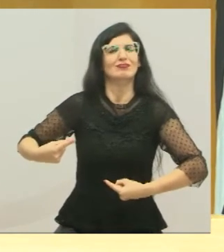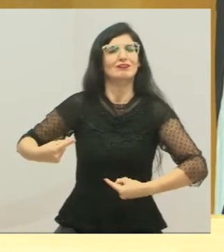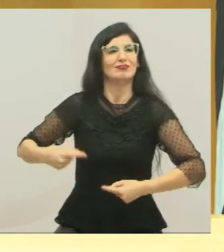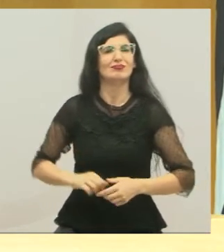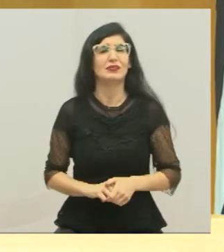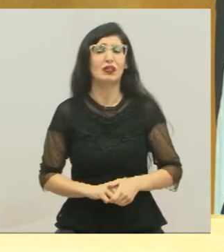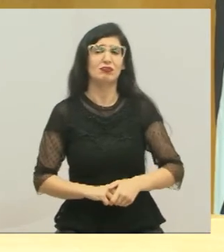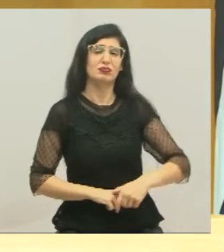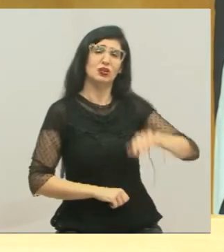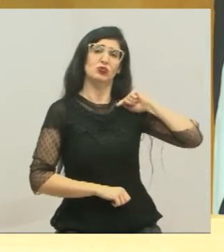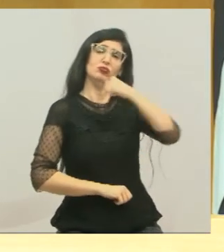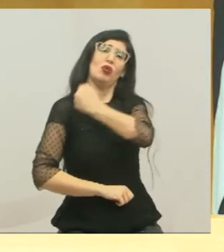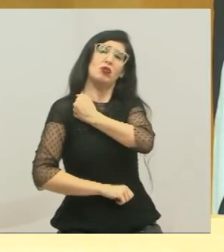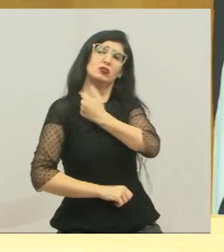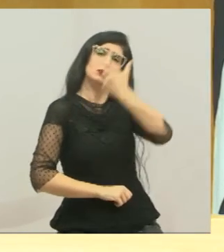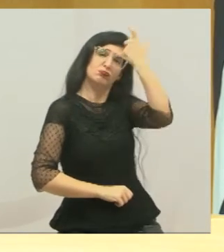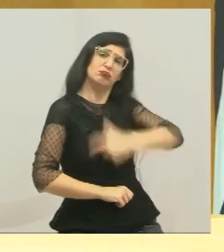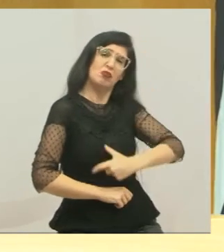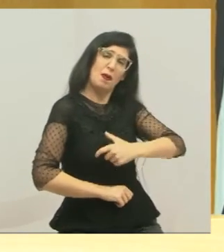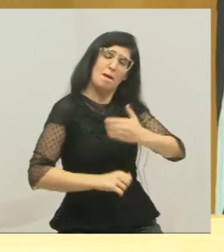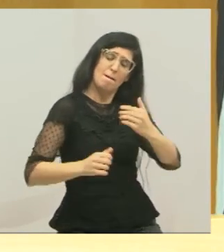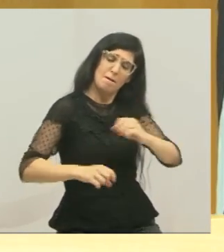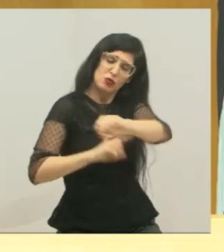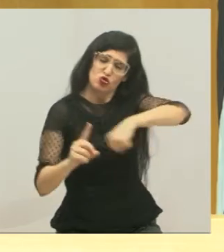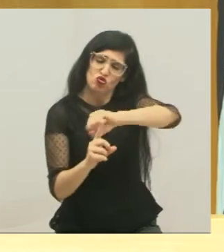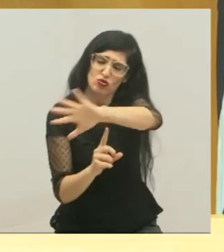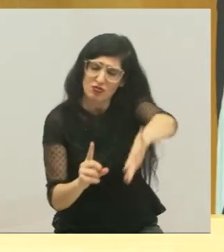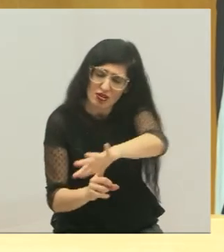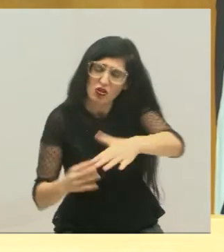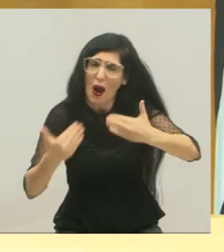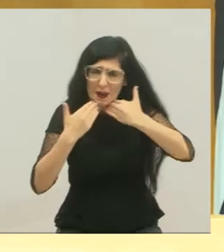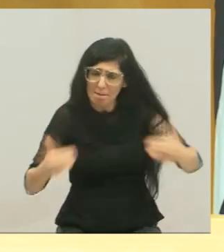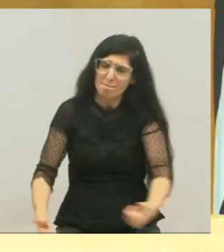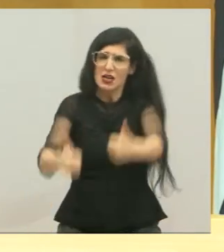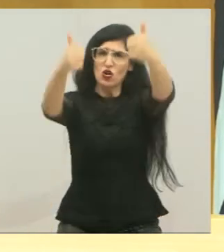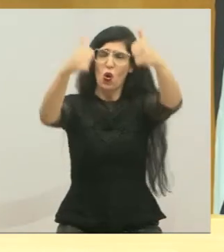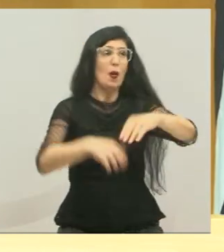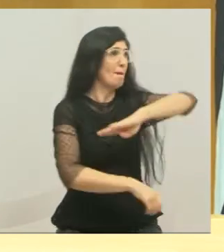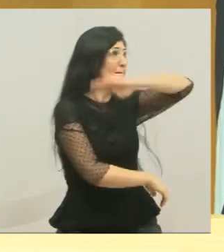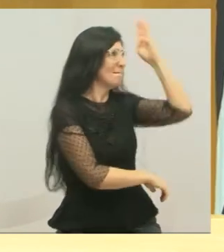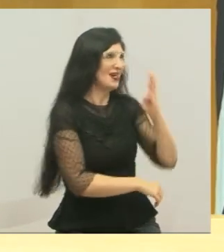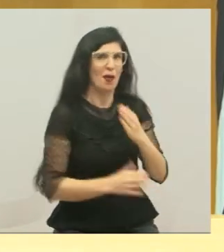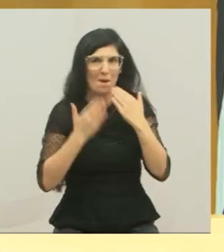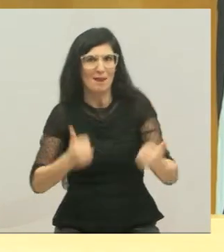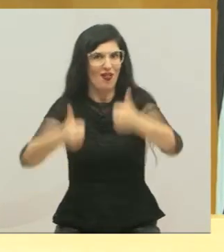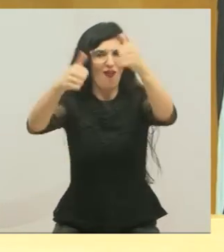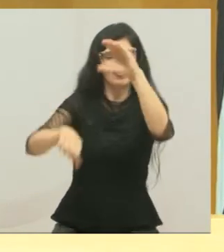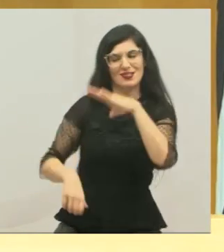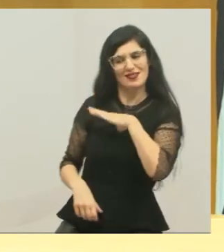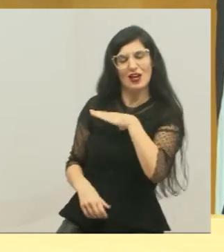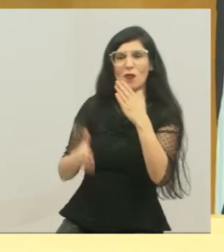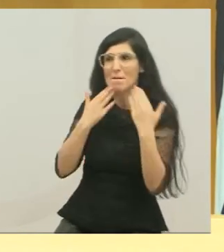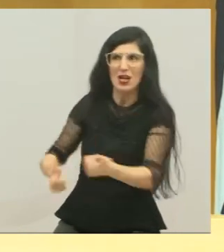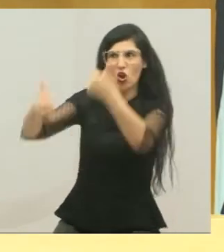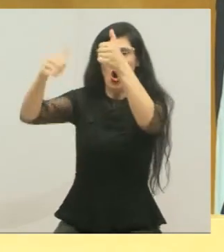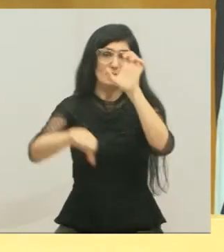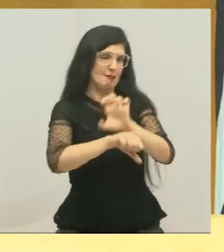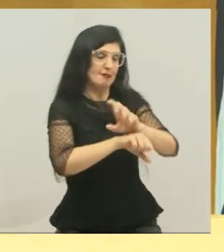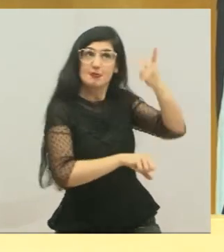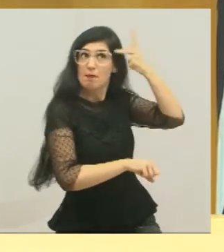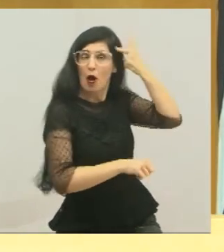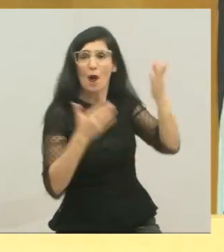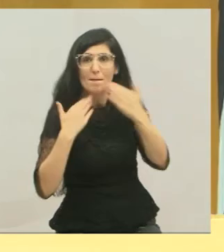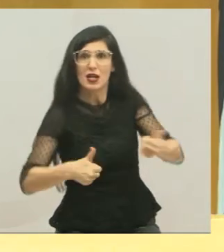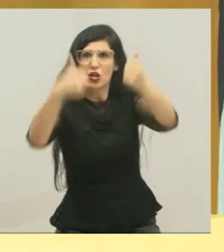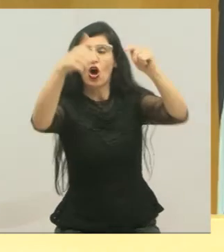fazer com que a gente melhore né a nossa situação então para um Brasil melhor o município melhor e um estado melhor